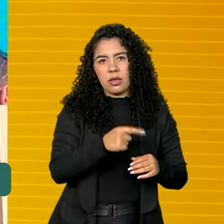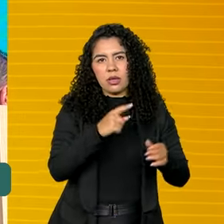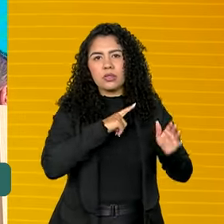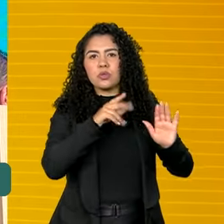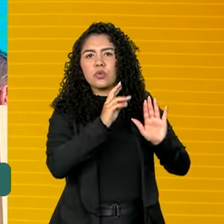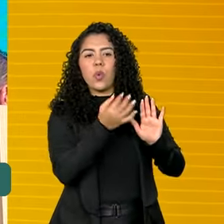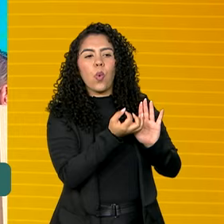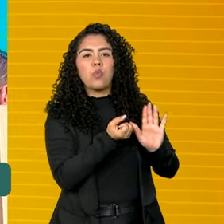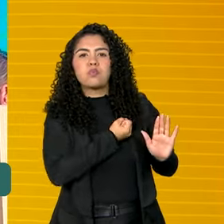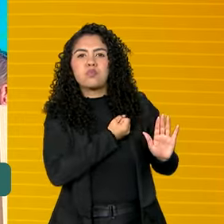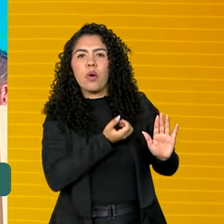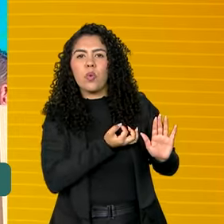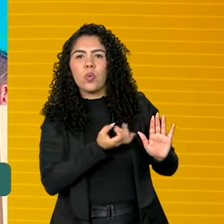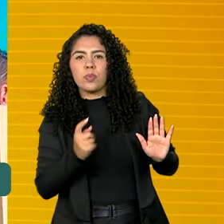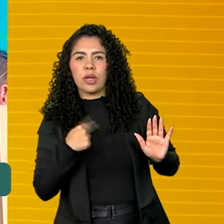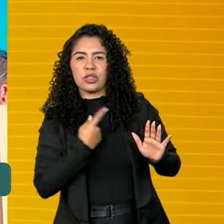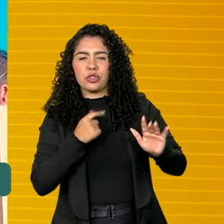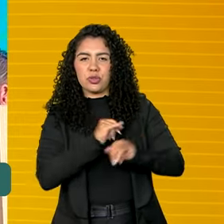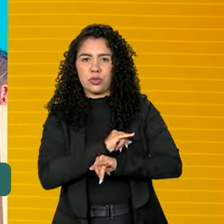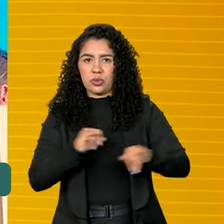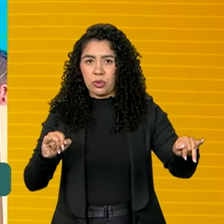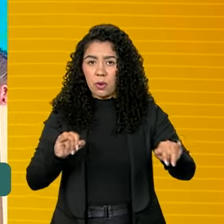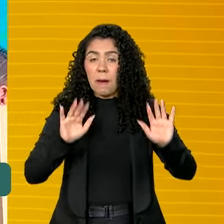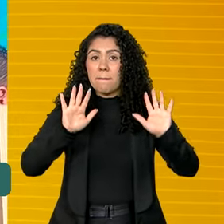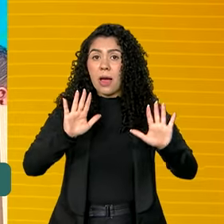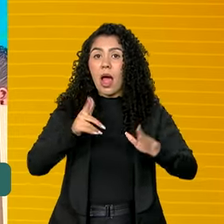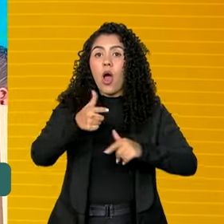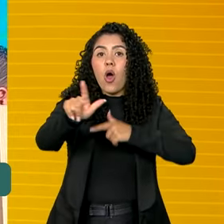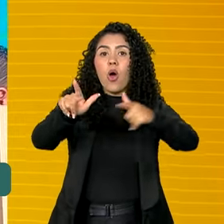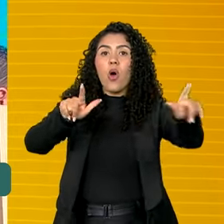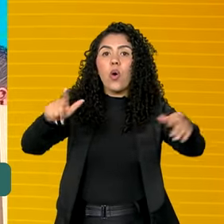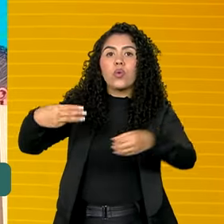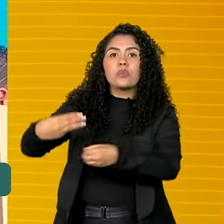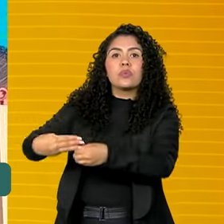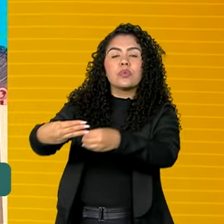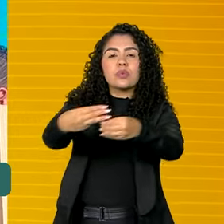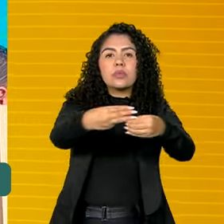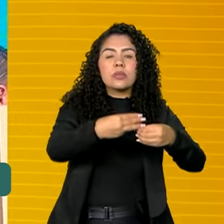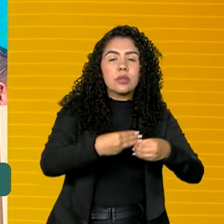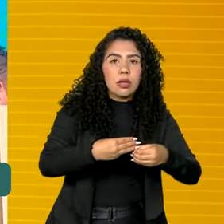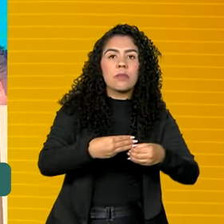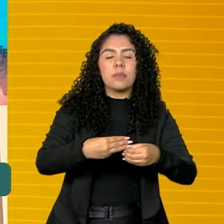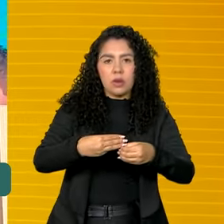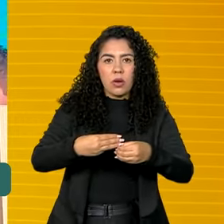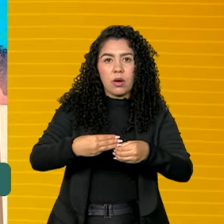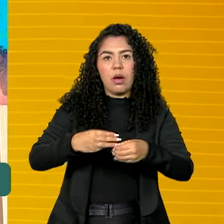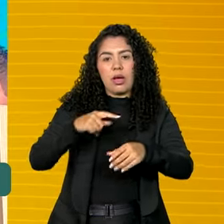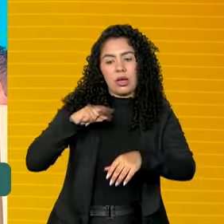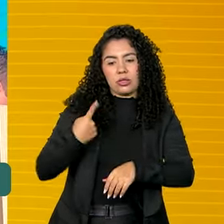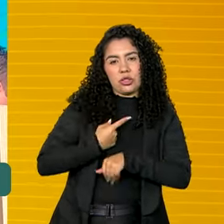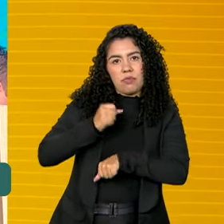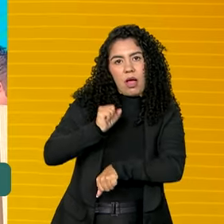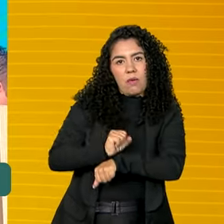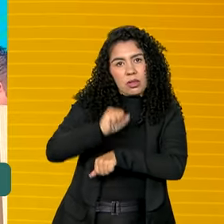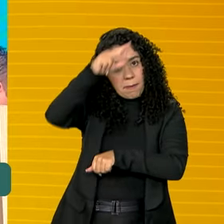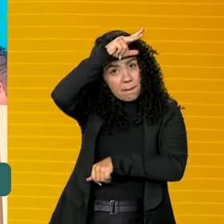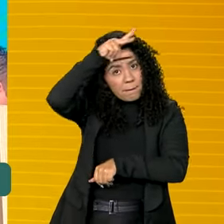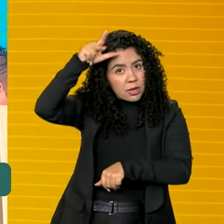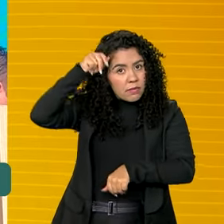aqui. Nos outros municípios, nós vamos fazer conforme a demanda que nos forem passadas, submetidas por